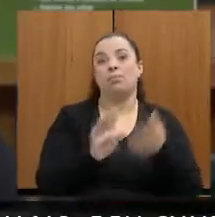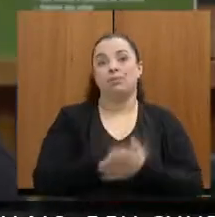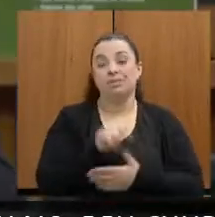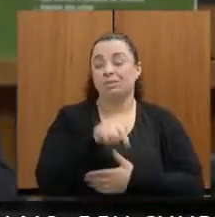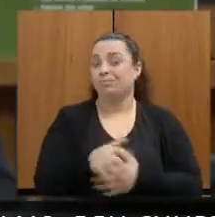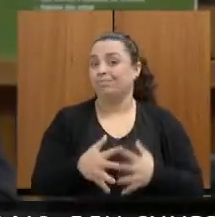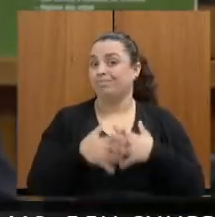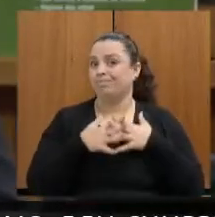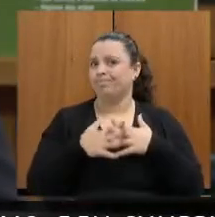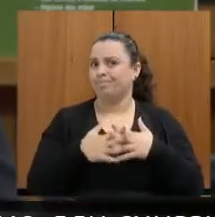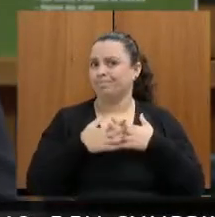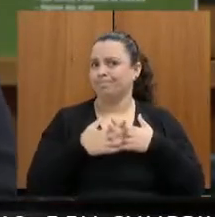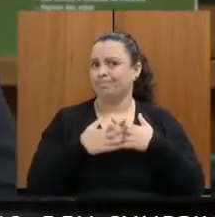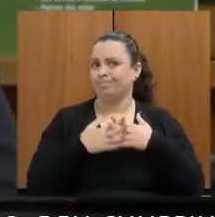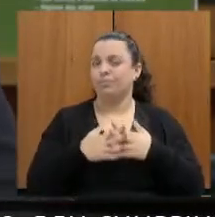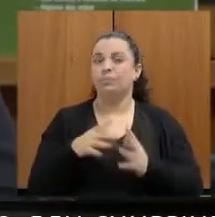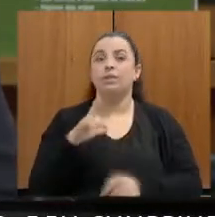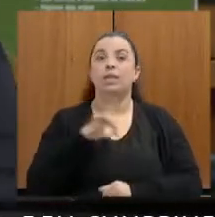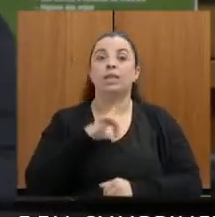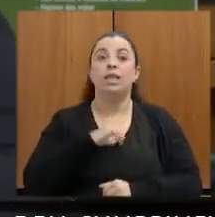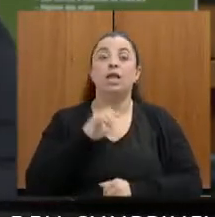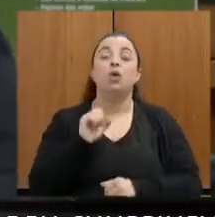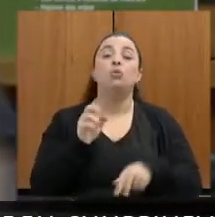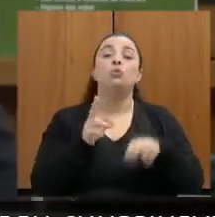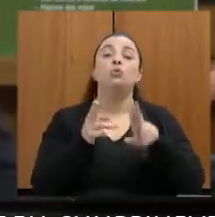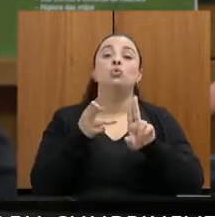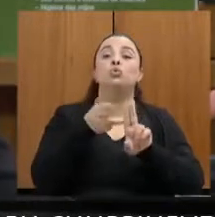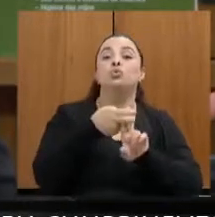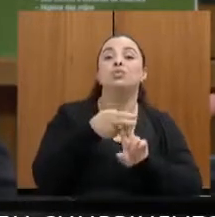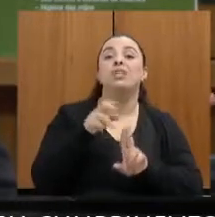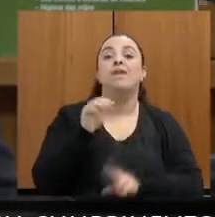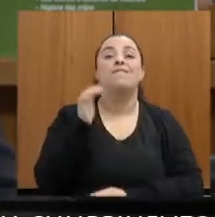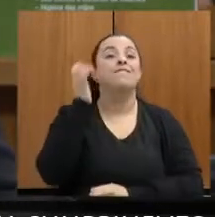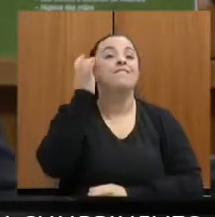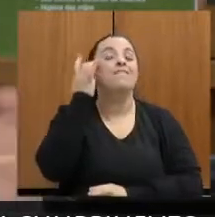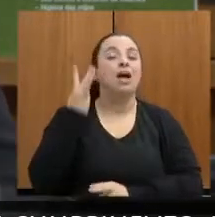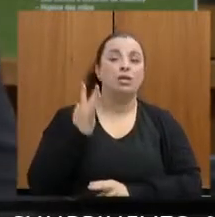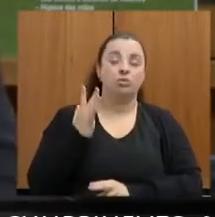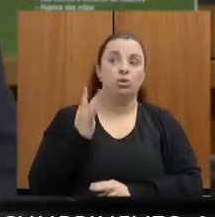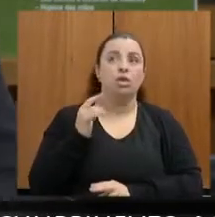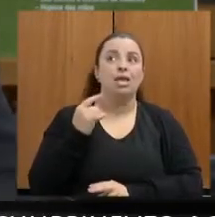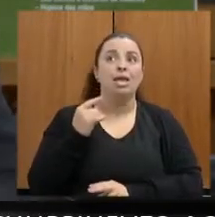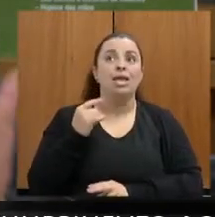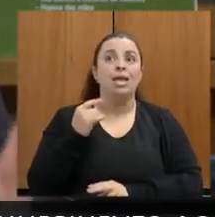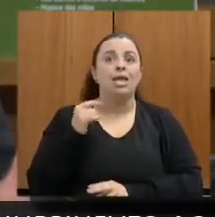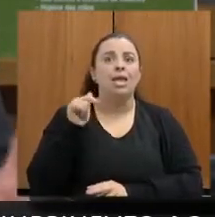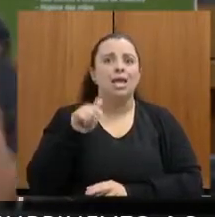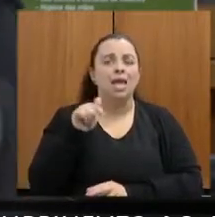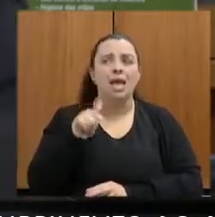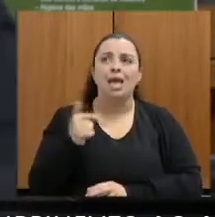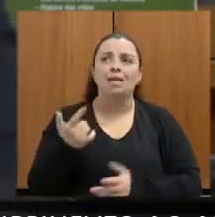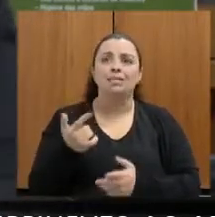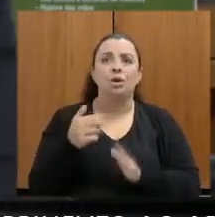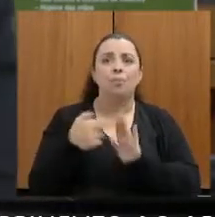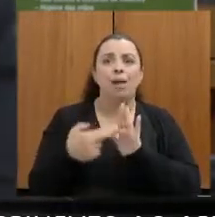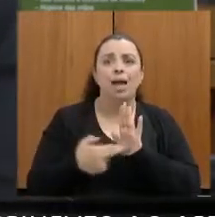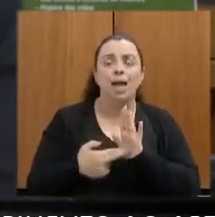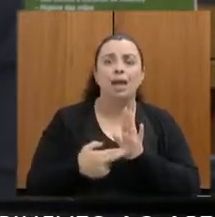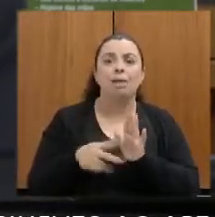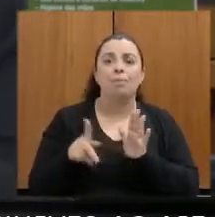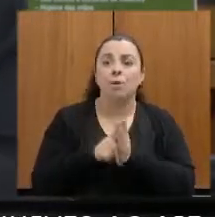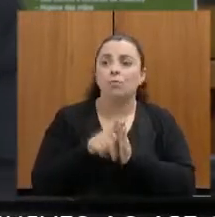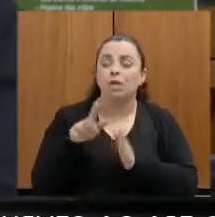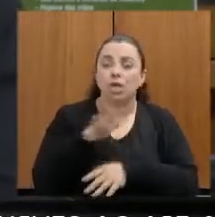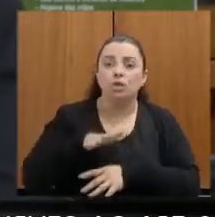muito complexo a gente tem uns a nossa ideia que essa regulação concurso Samu Regional que o estado inteiro vai ter é vinculado ao